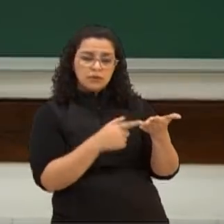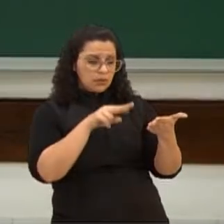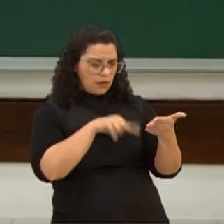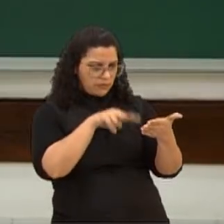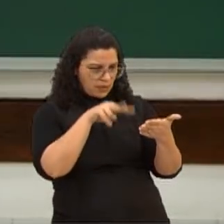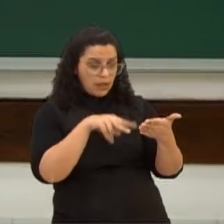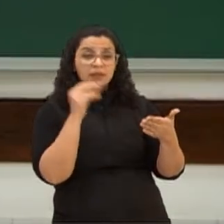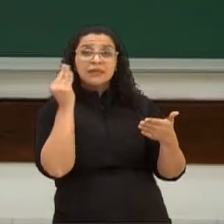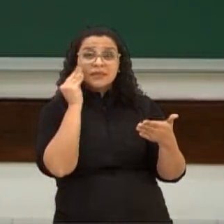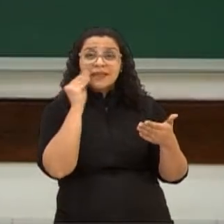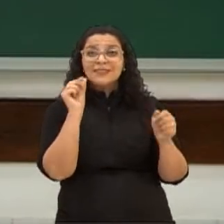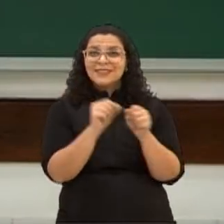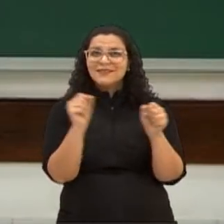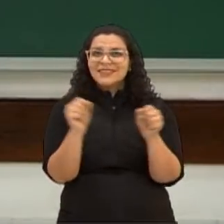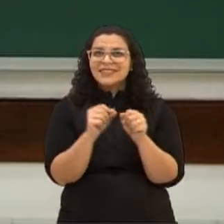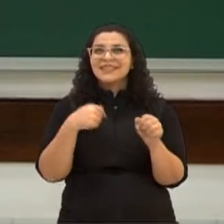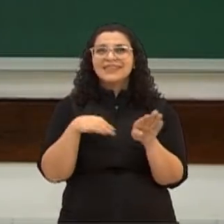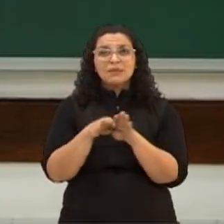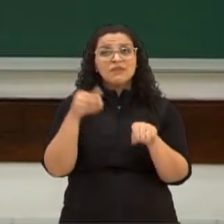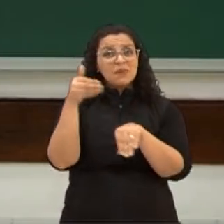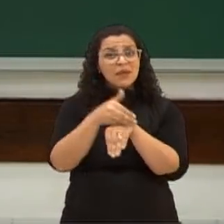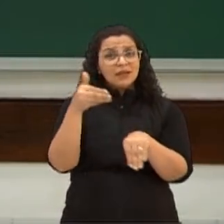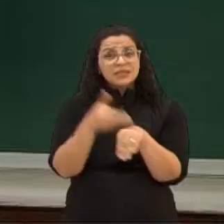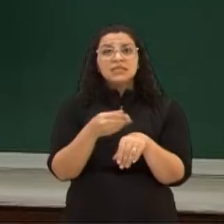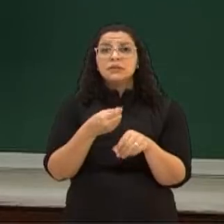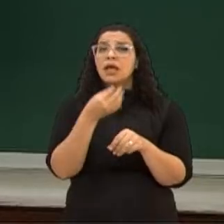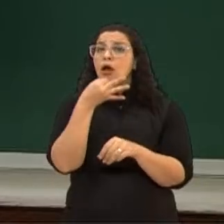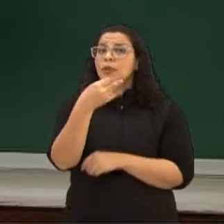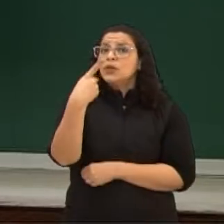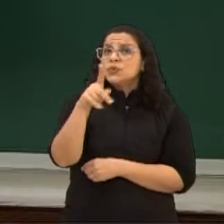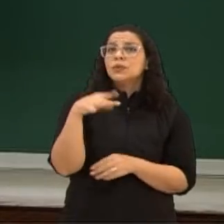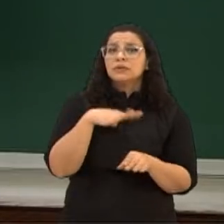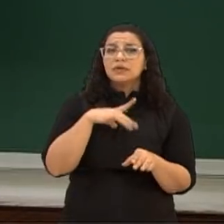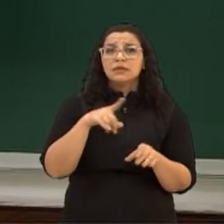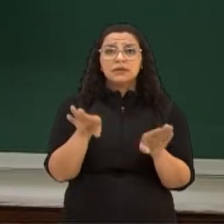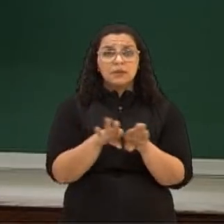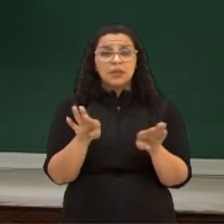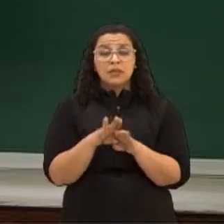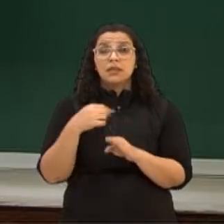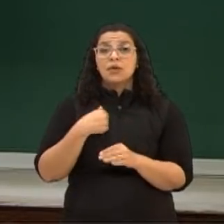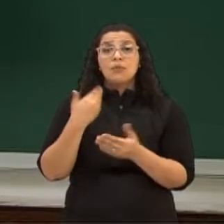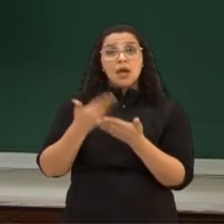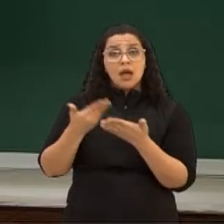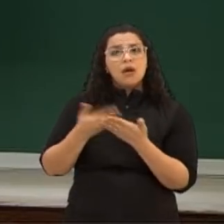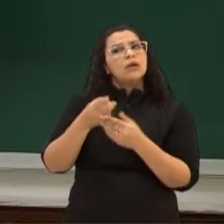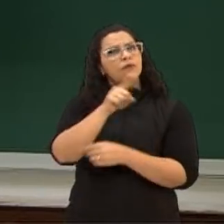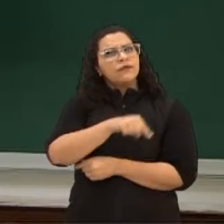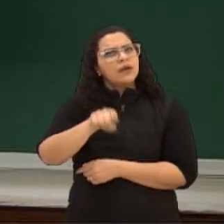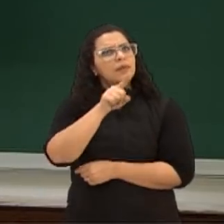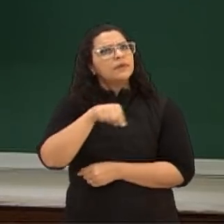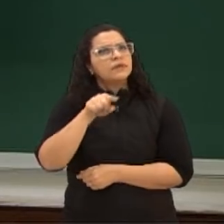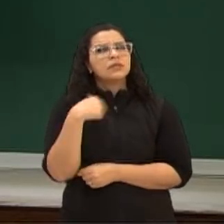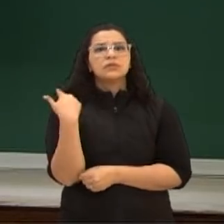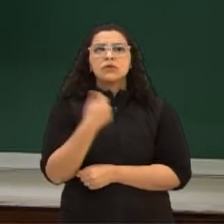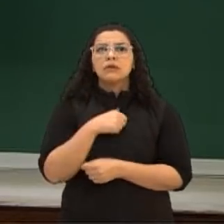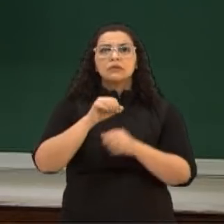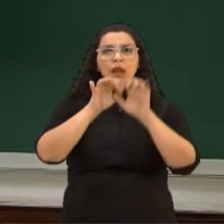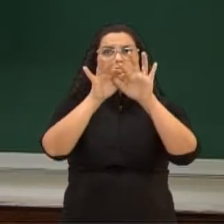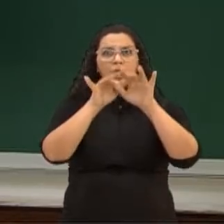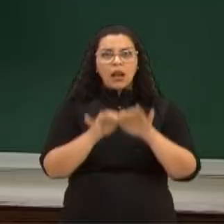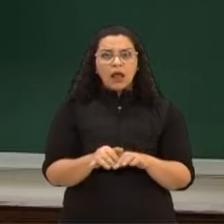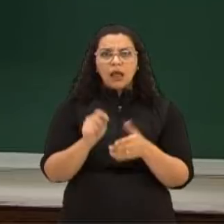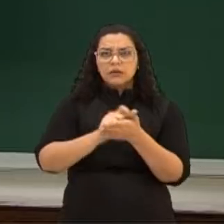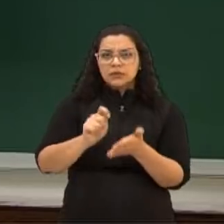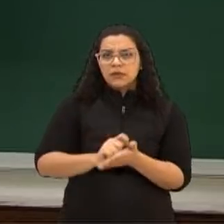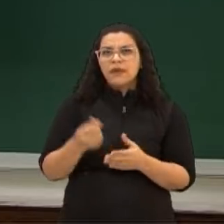revistas, tentem fazer essa participação. Em uma das aulas sobre carta do leitor, eu disse para vocês, a gente não vai escrever a